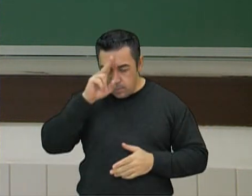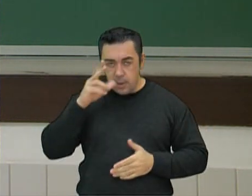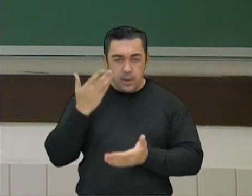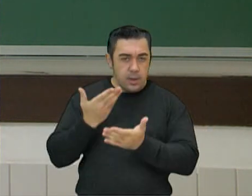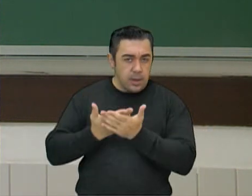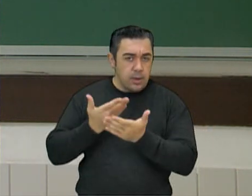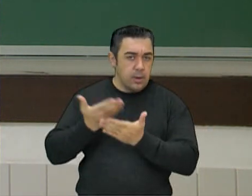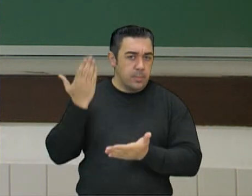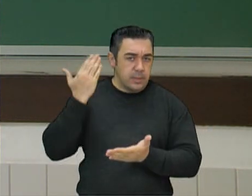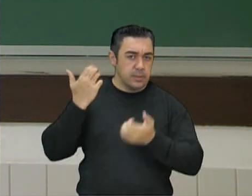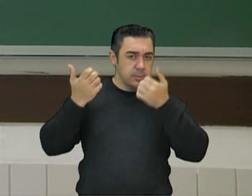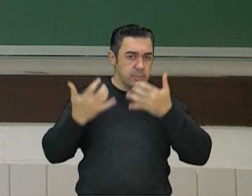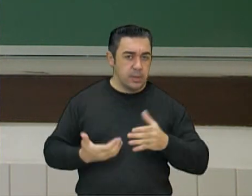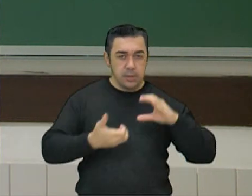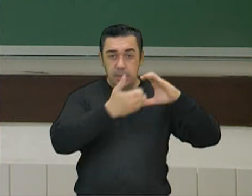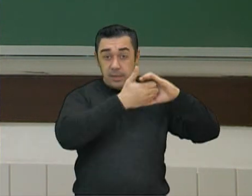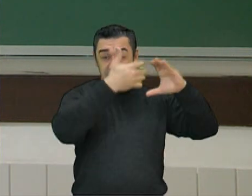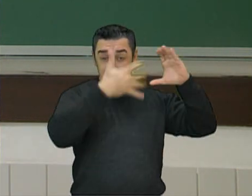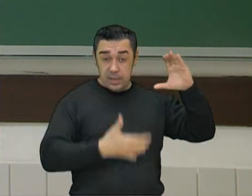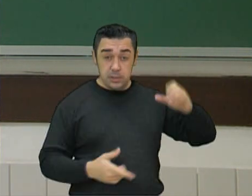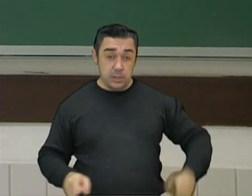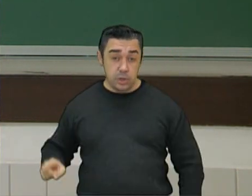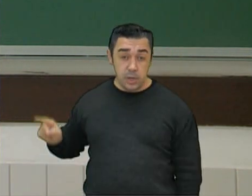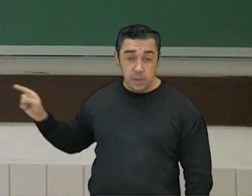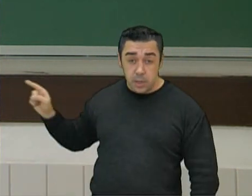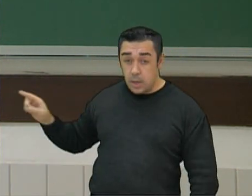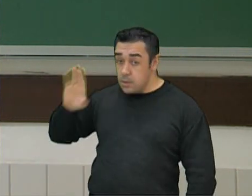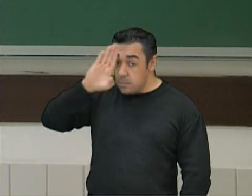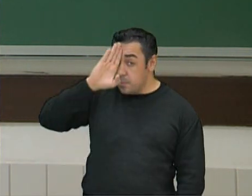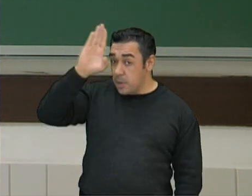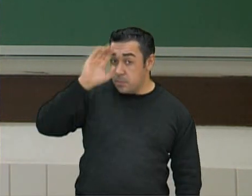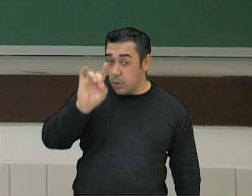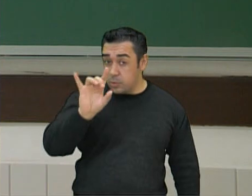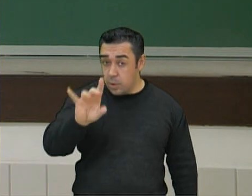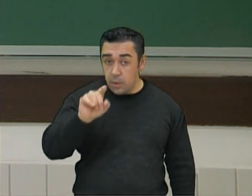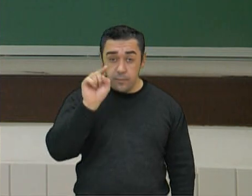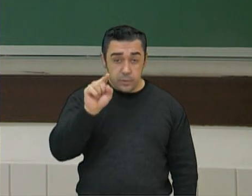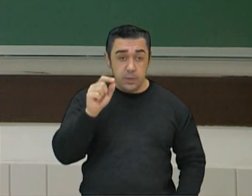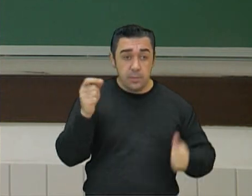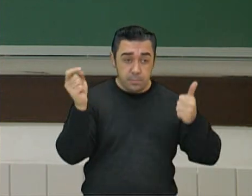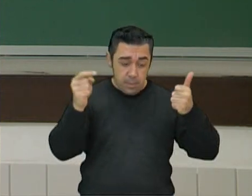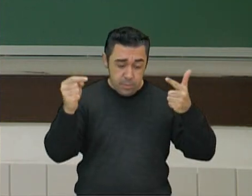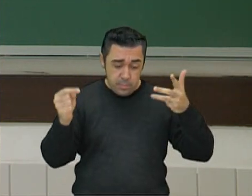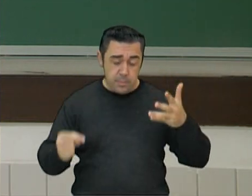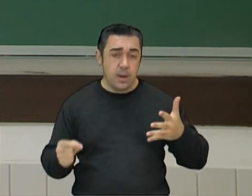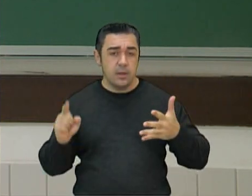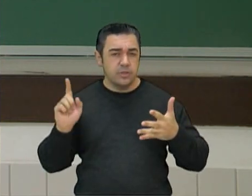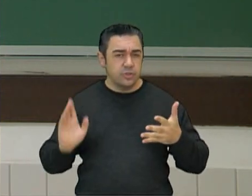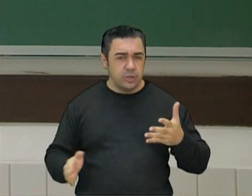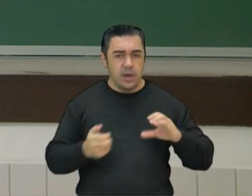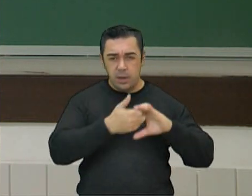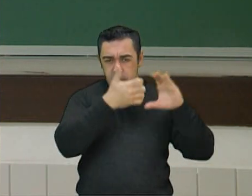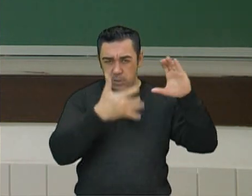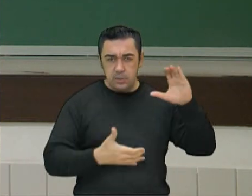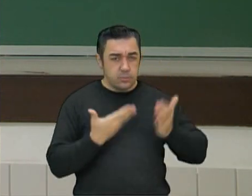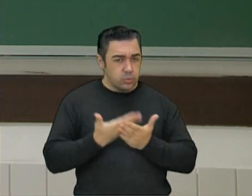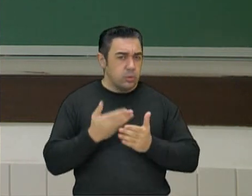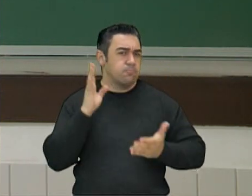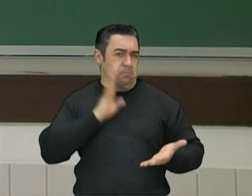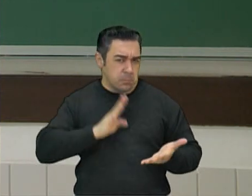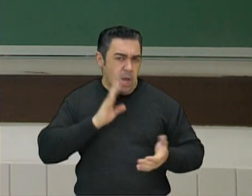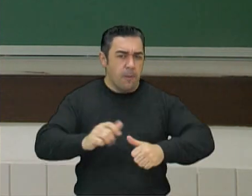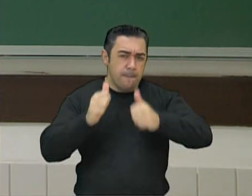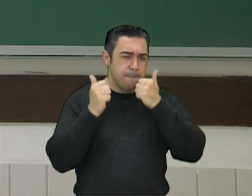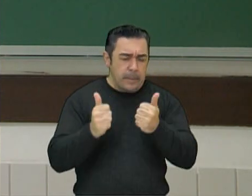tem várias características, aqui algumas das principais. Se você citou aquelas características que nós já estudamos, legal, isso